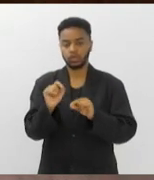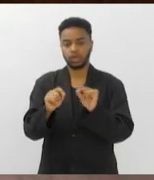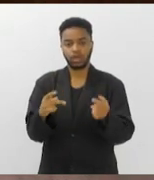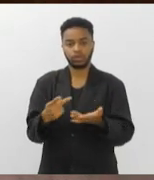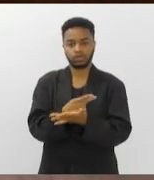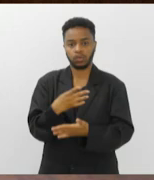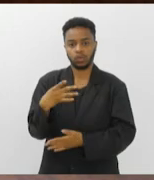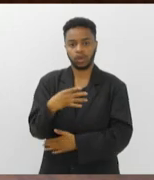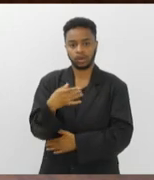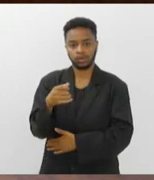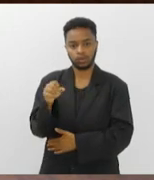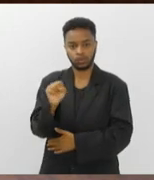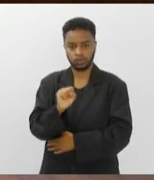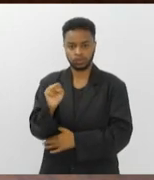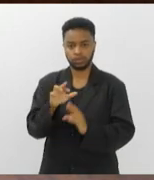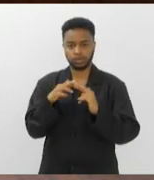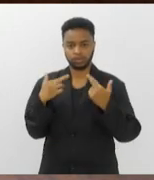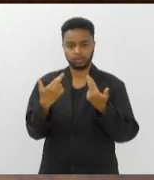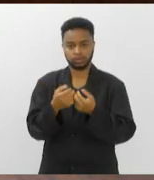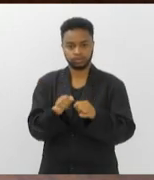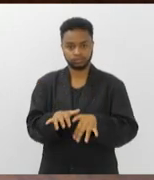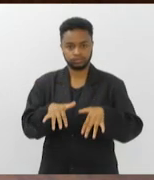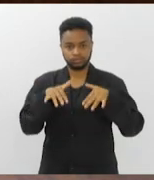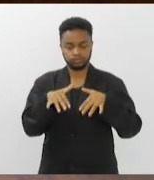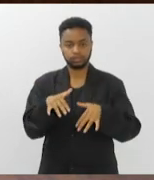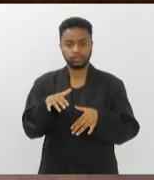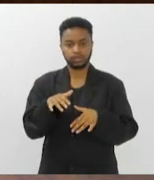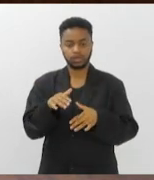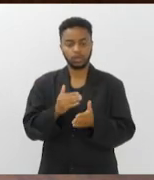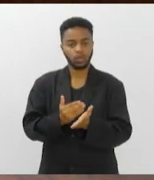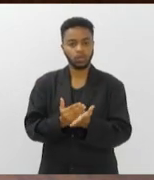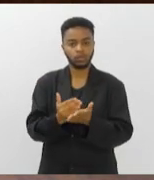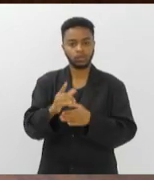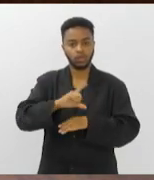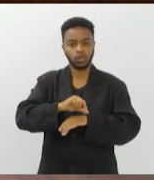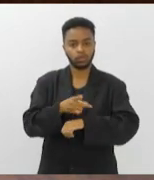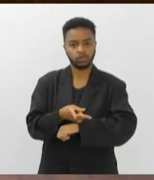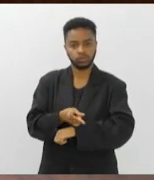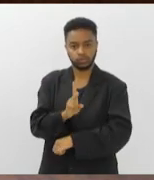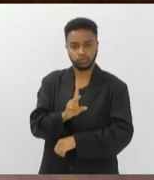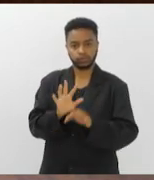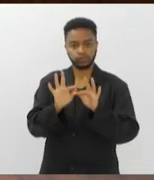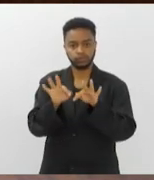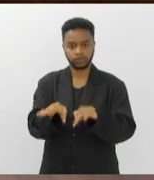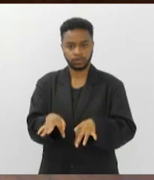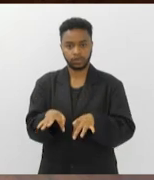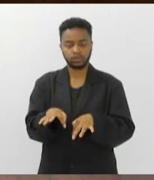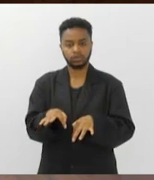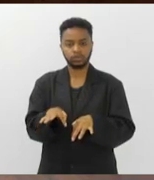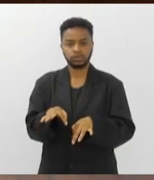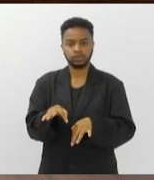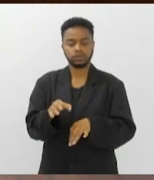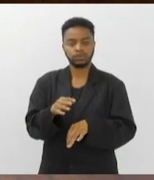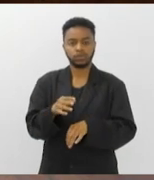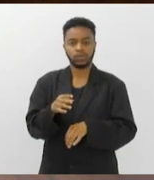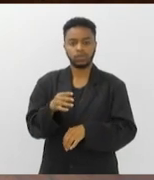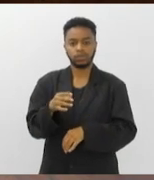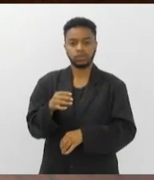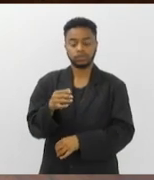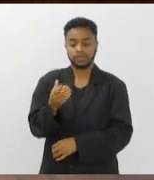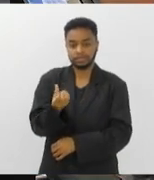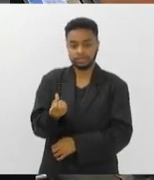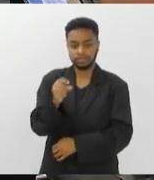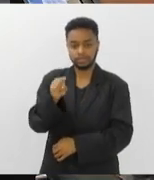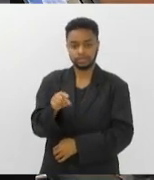na 48ª sessão ordinária, que, iniciada às 14 horas, foi encerrada às 18 horas e 37